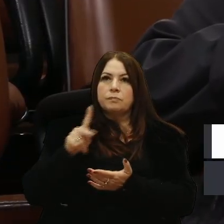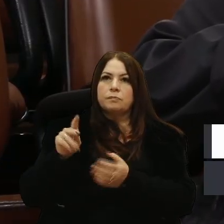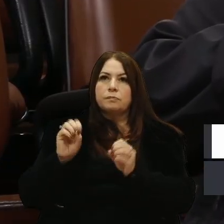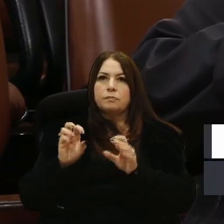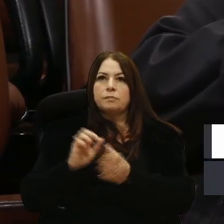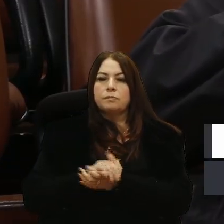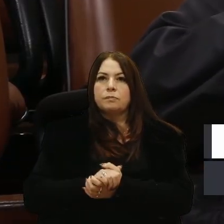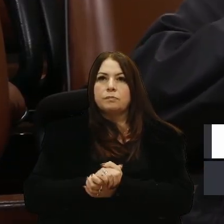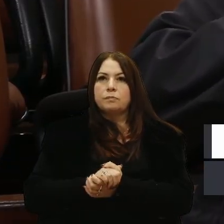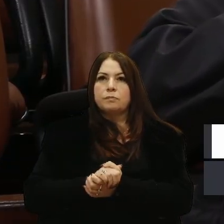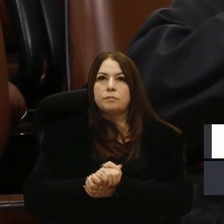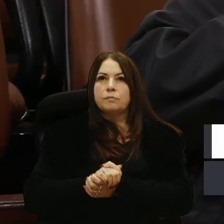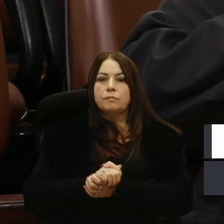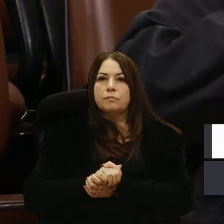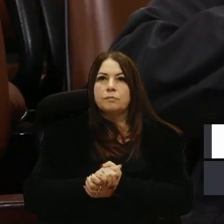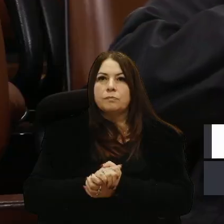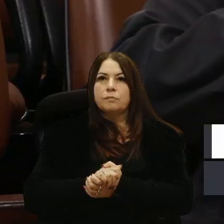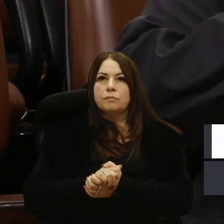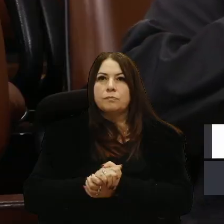educação.